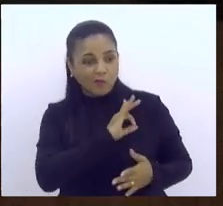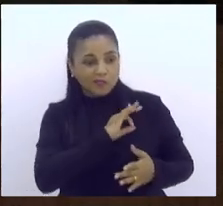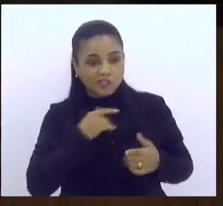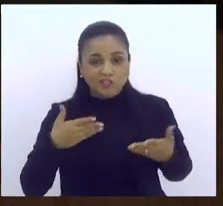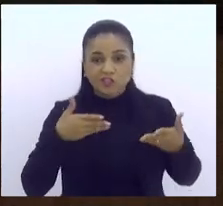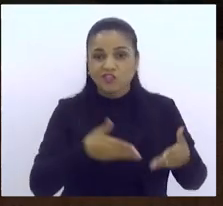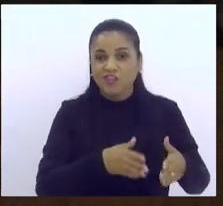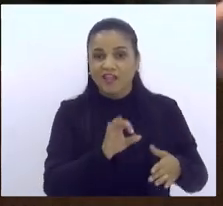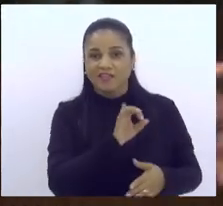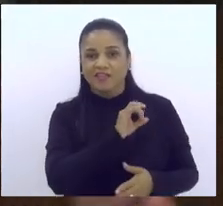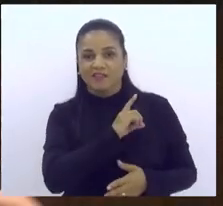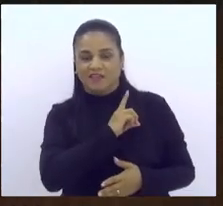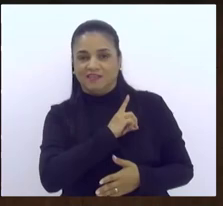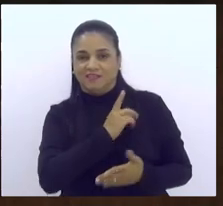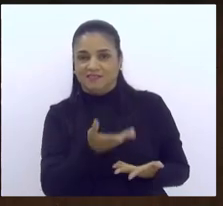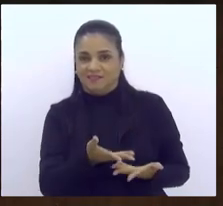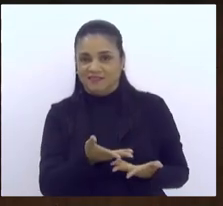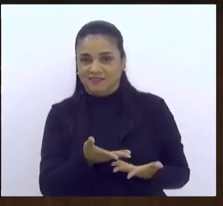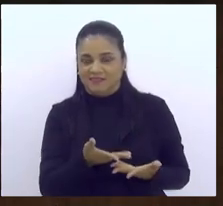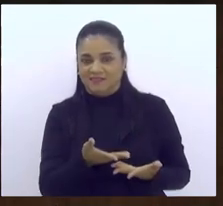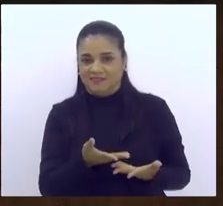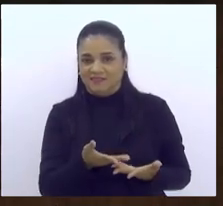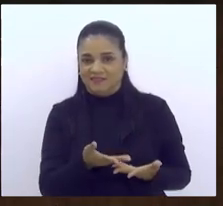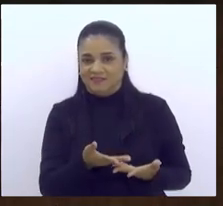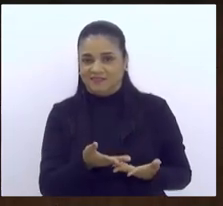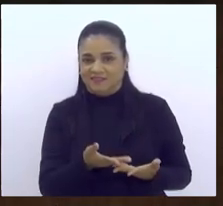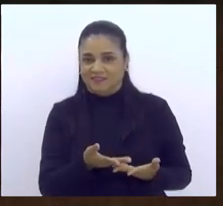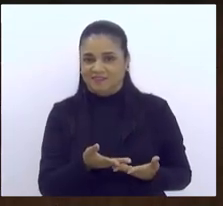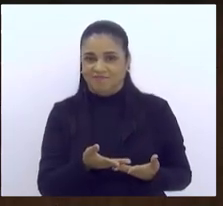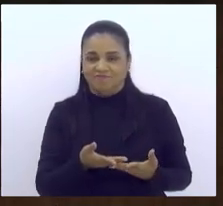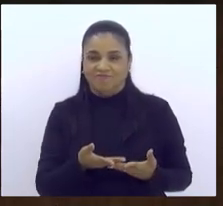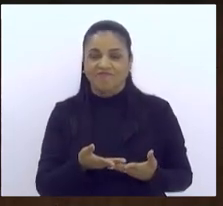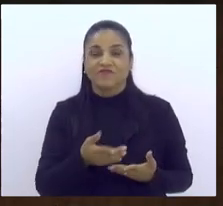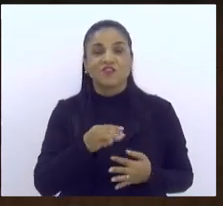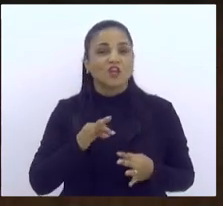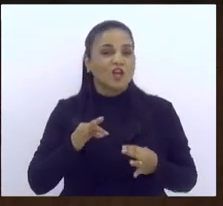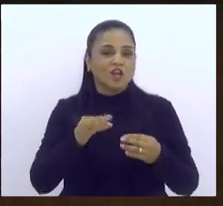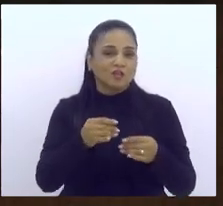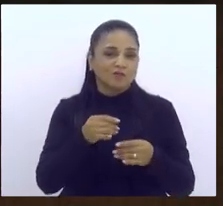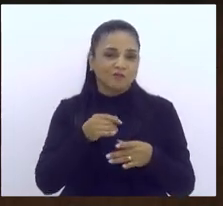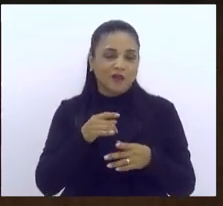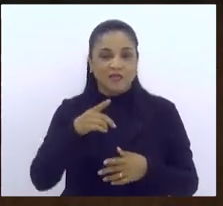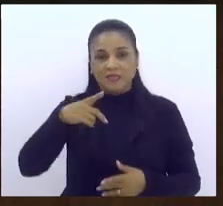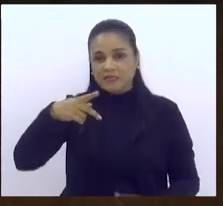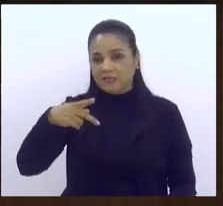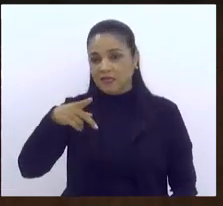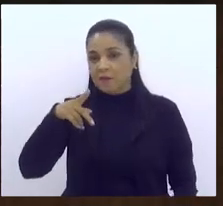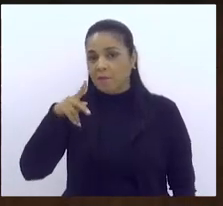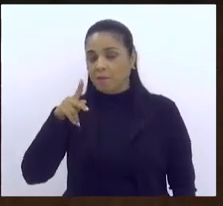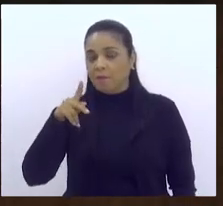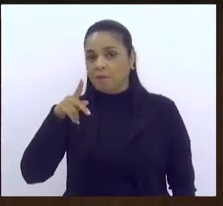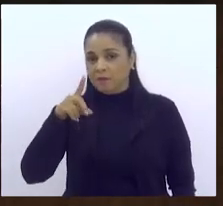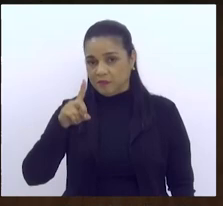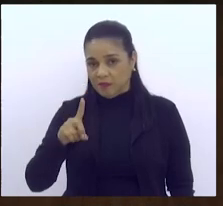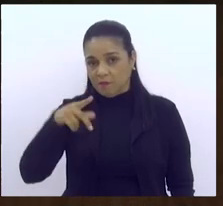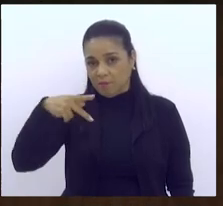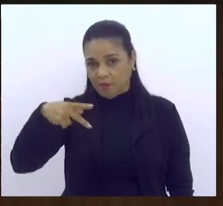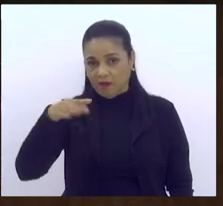eles. Tá? Nós temos aí, todo mundo fala aqui com relação à DPF 635, não é